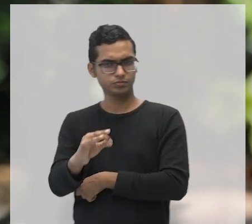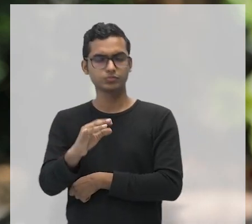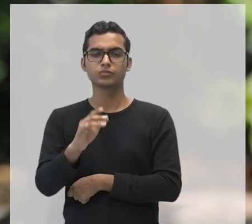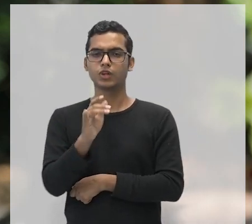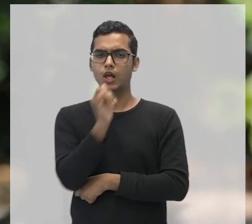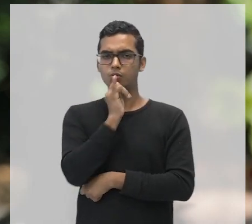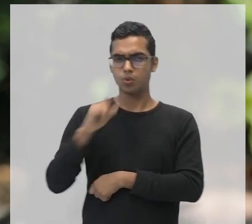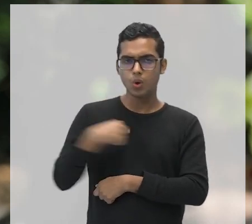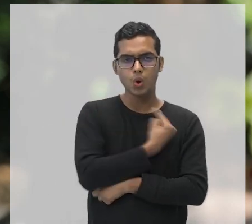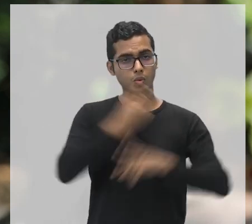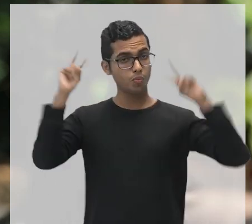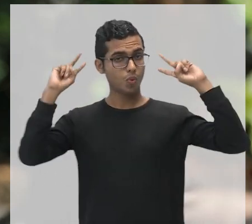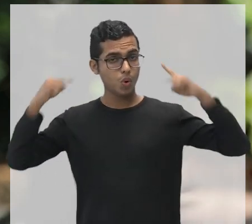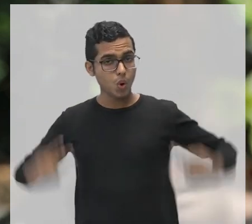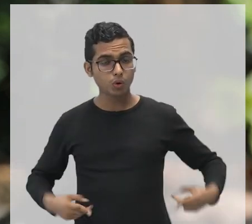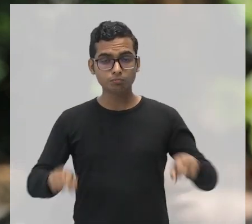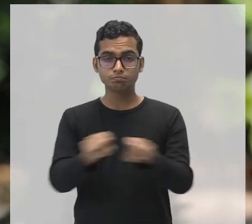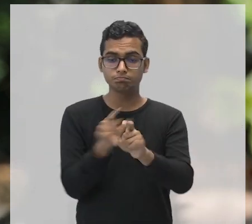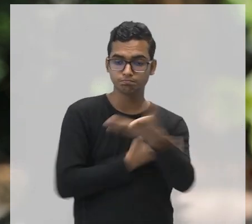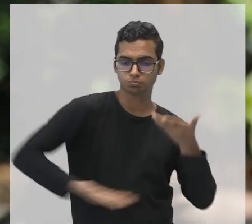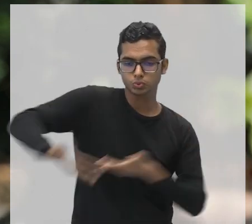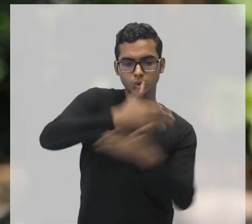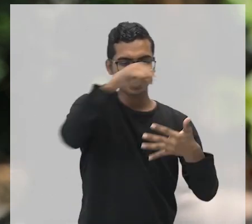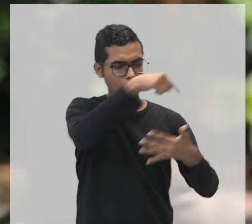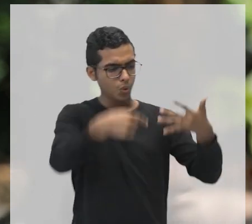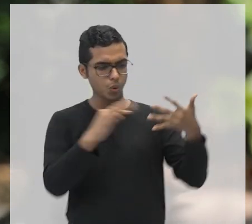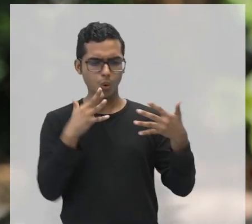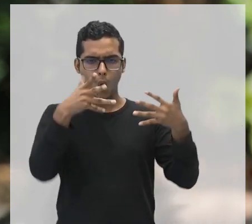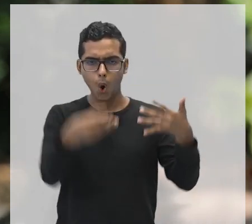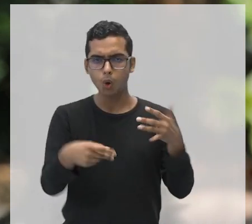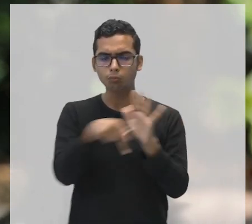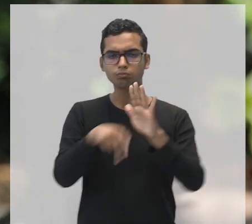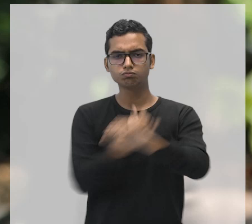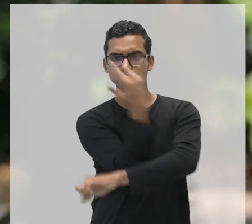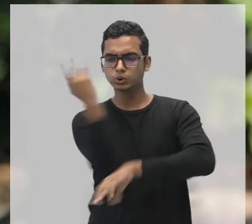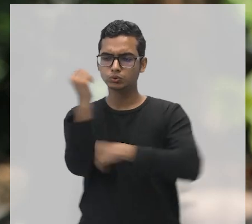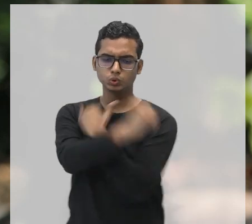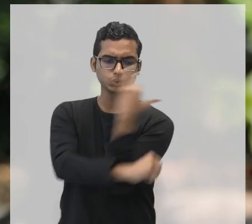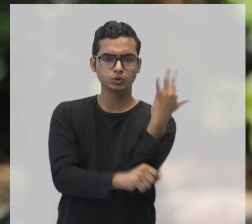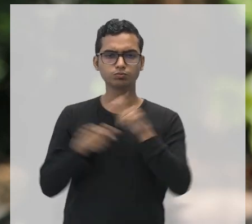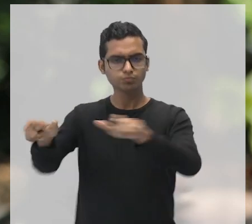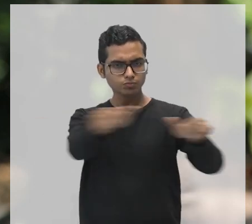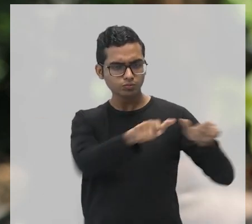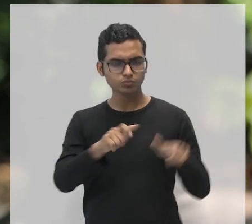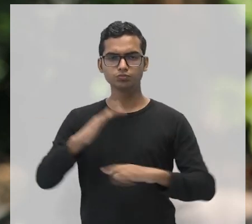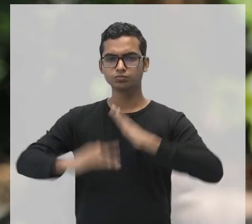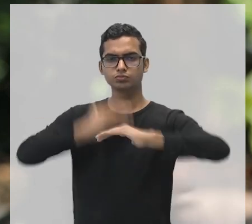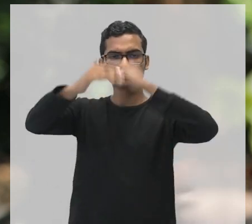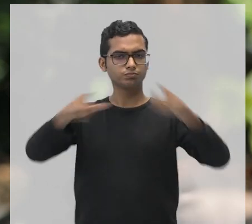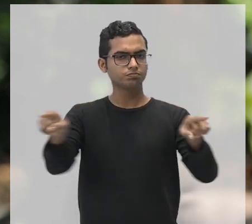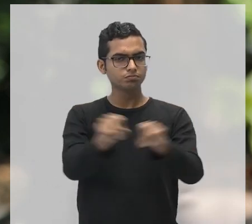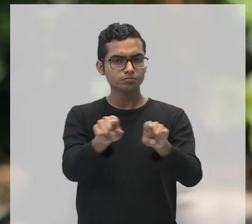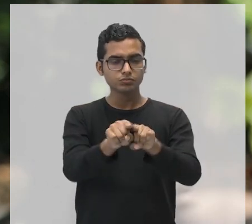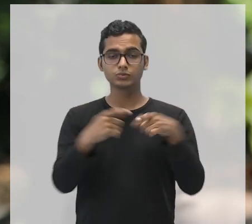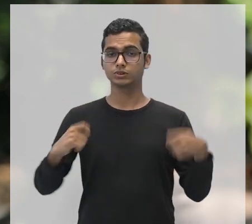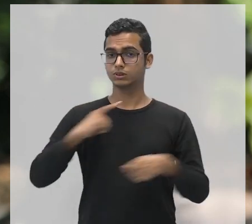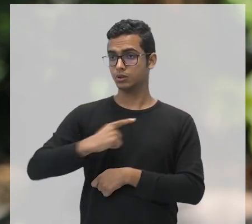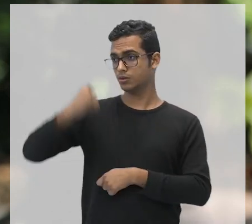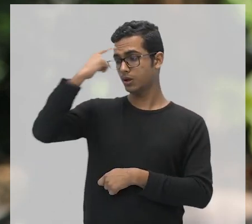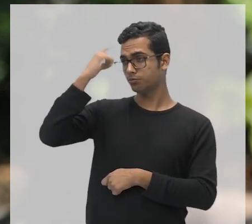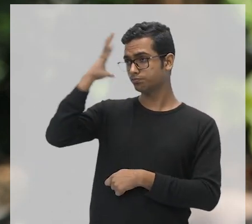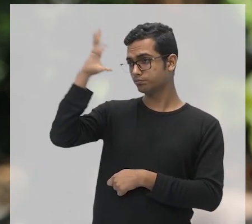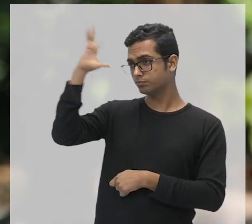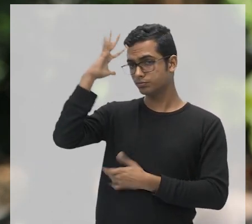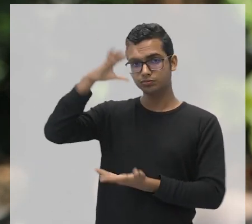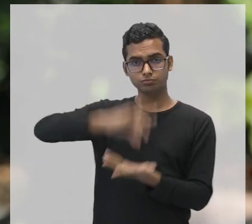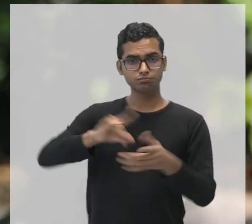homem, nós interagimos com todos esses elementos da natureza e com os ambientes construídos e devemos pensar muito